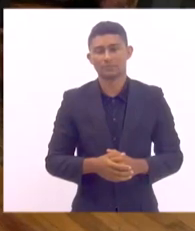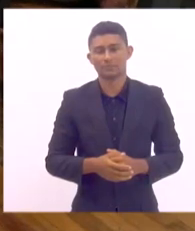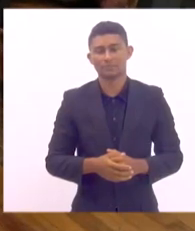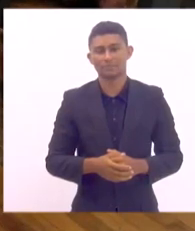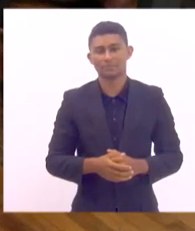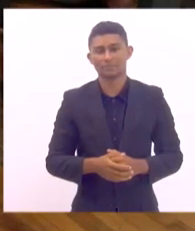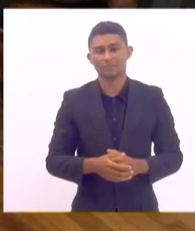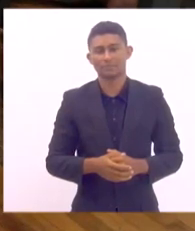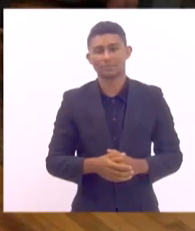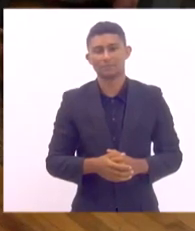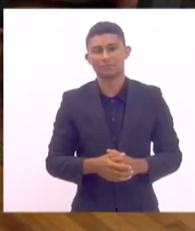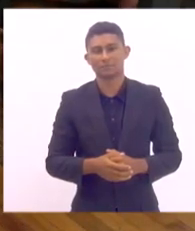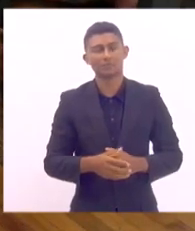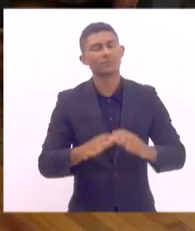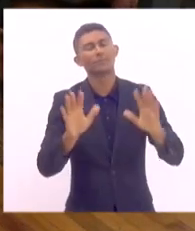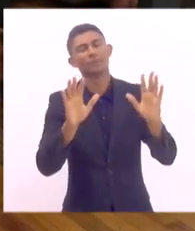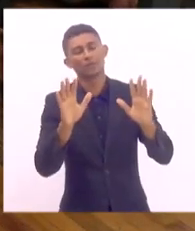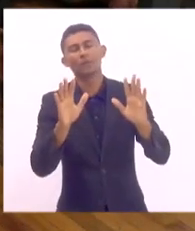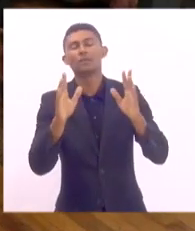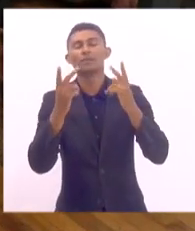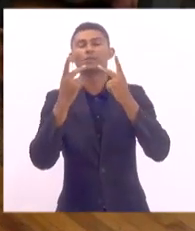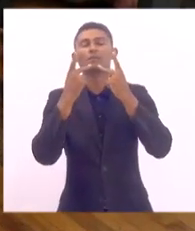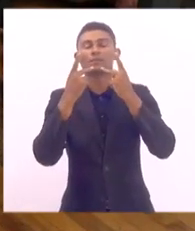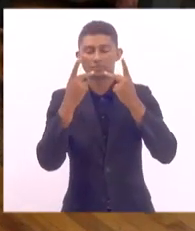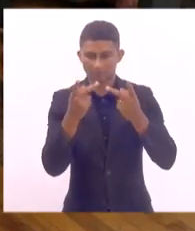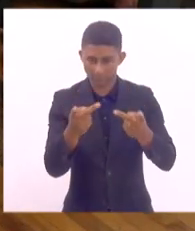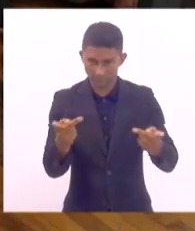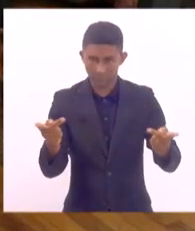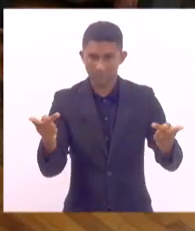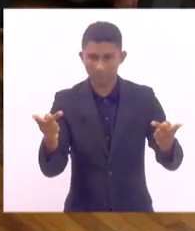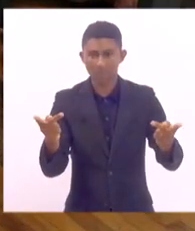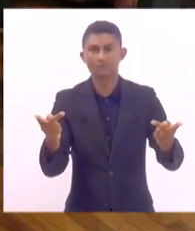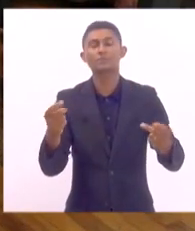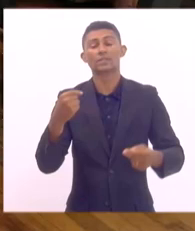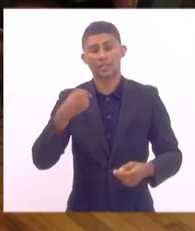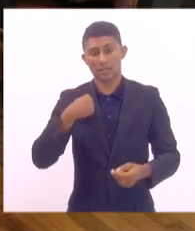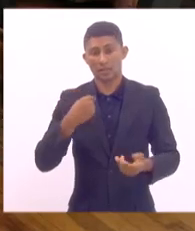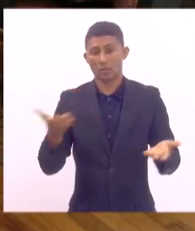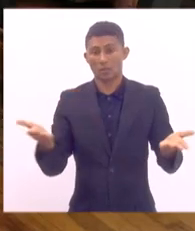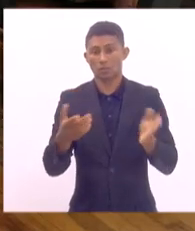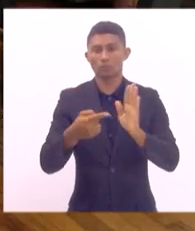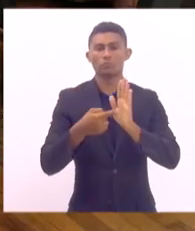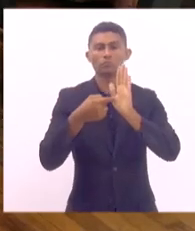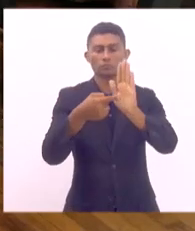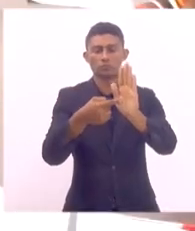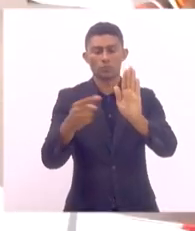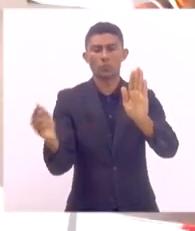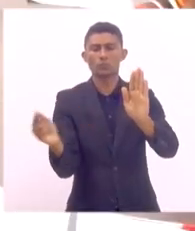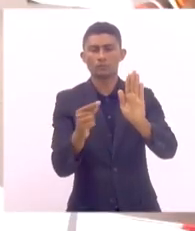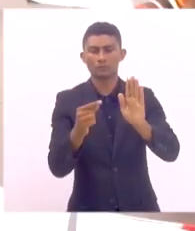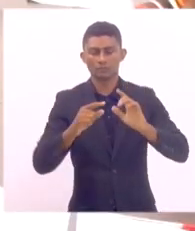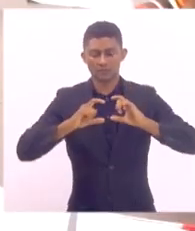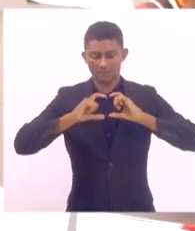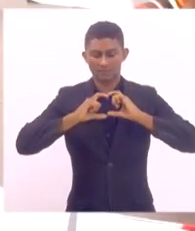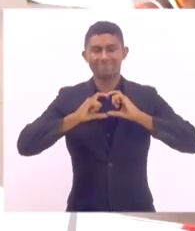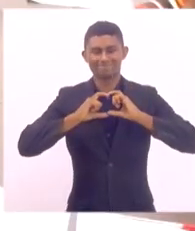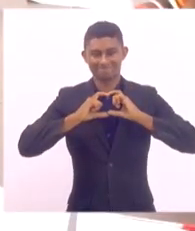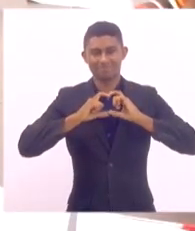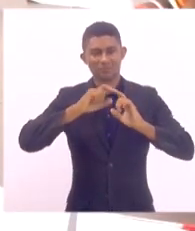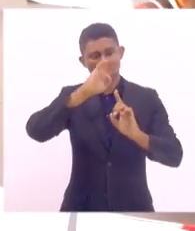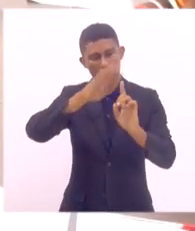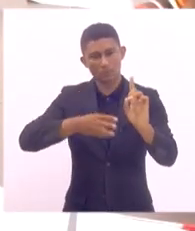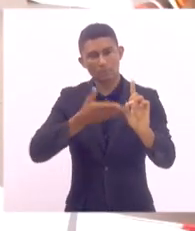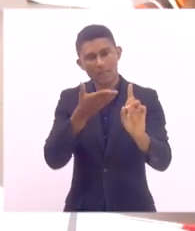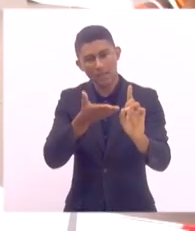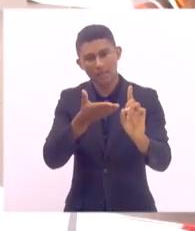Não. Olha só. Agora deixa eu dizer uma coisa aqui, que eu mesmo estou apresentando hoje uma medalha, uma homenagem, que